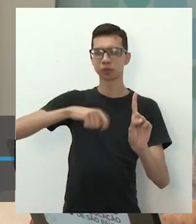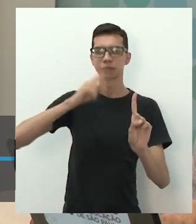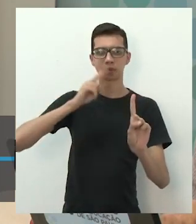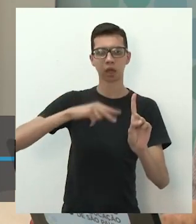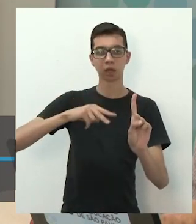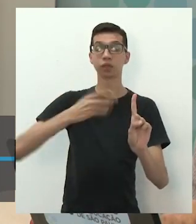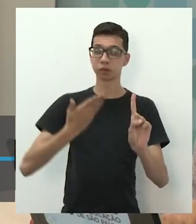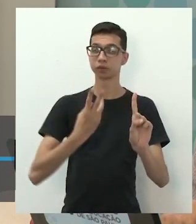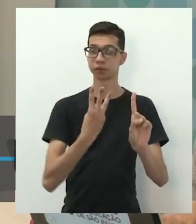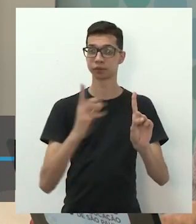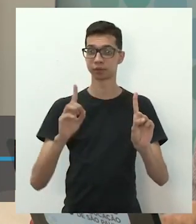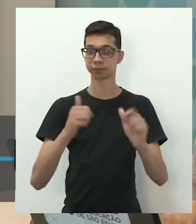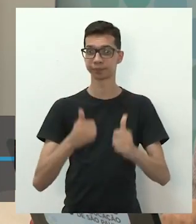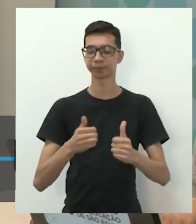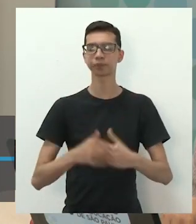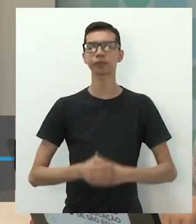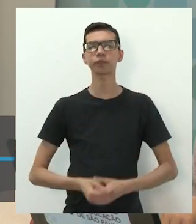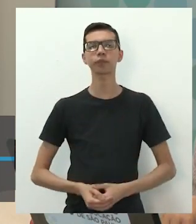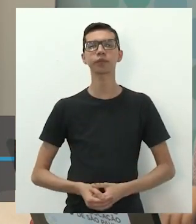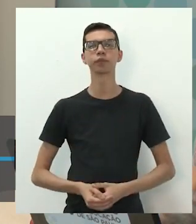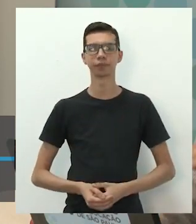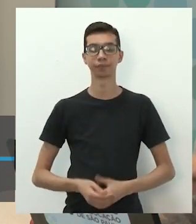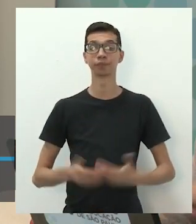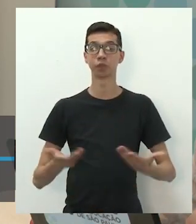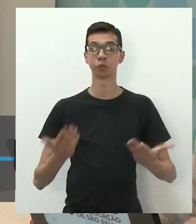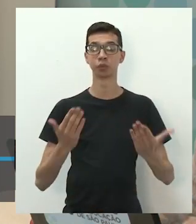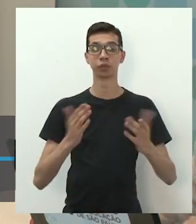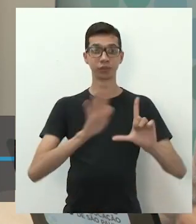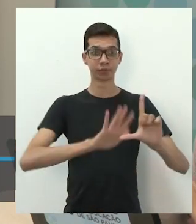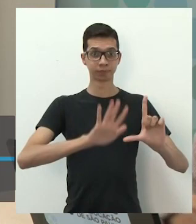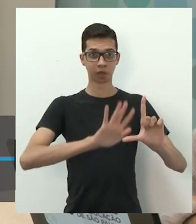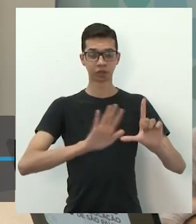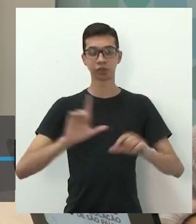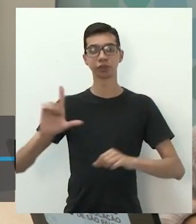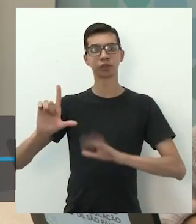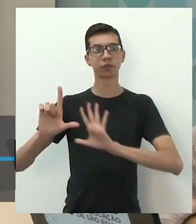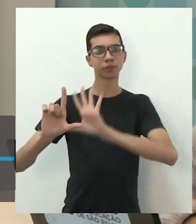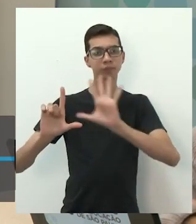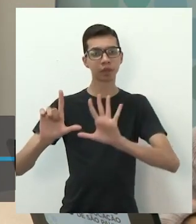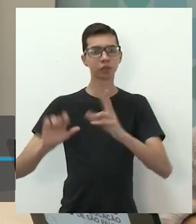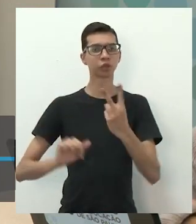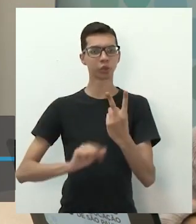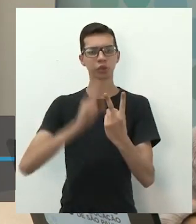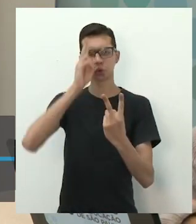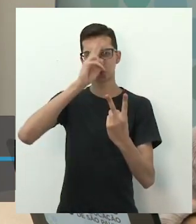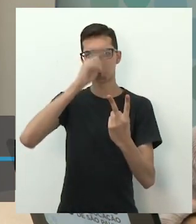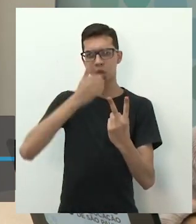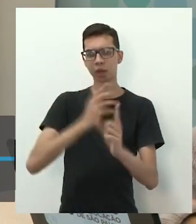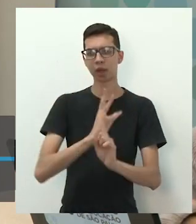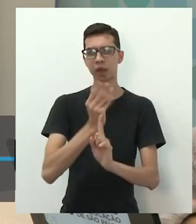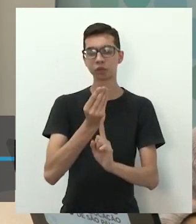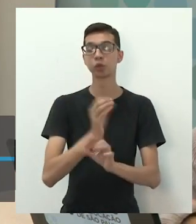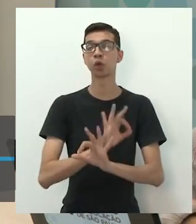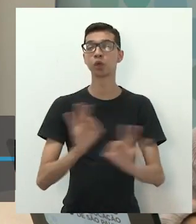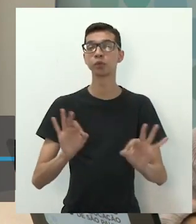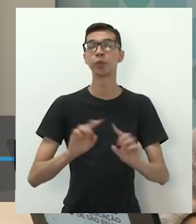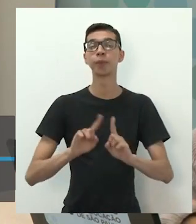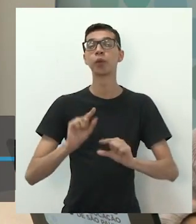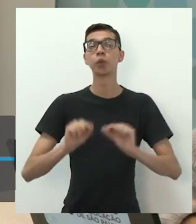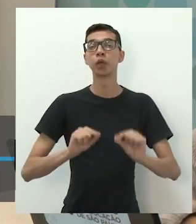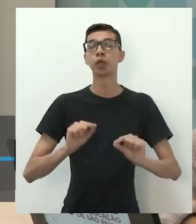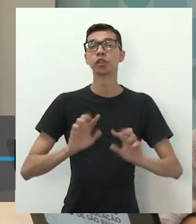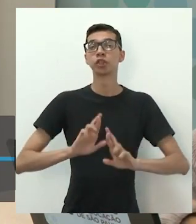as duas contam uma história, as duas são artes. Gente, muito legal tudo que vocês citaram. Só que assim, o que tem de diferente e semelhante entre elas